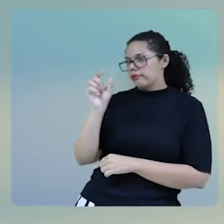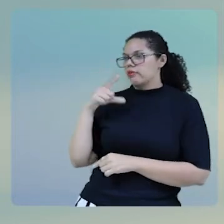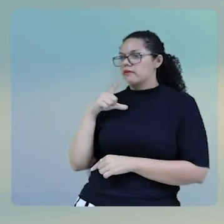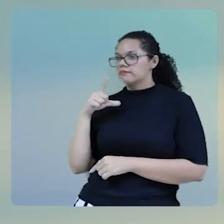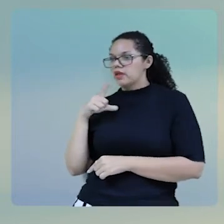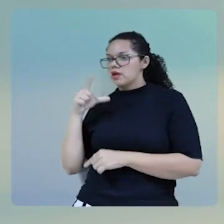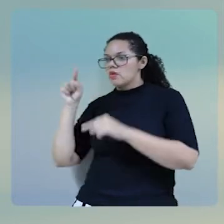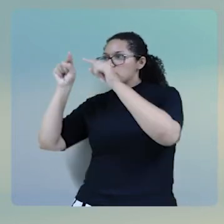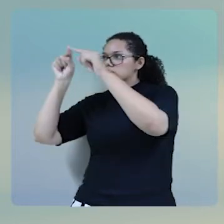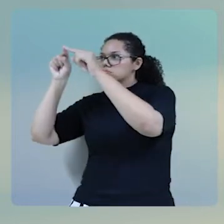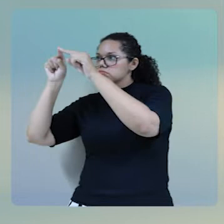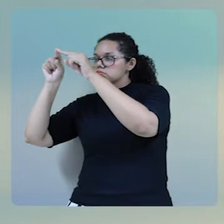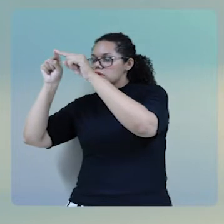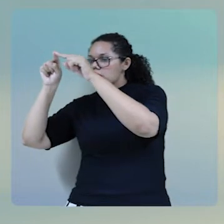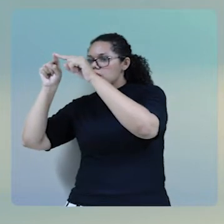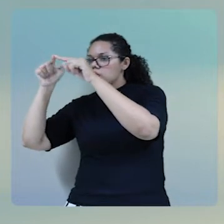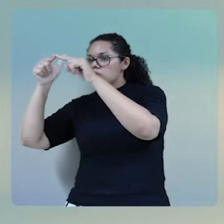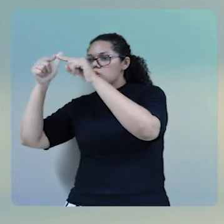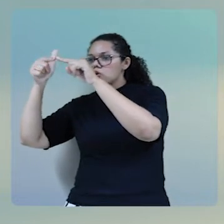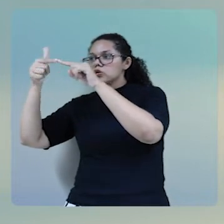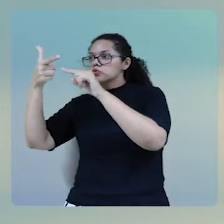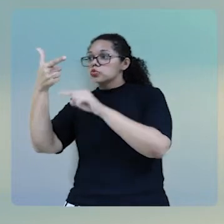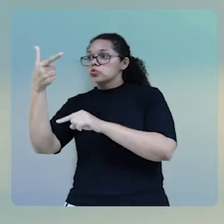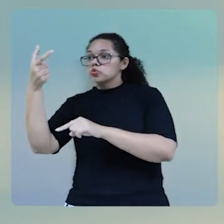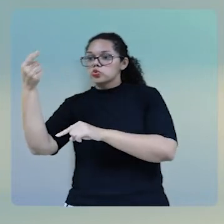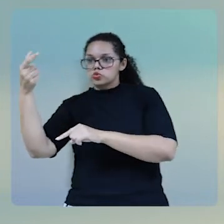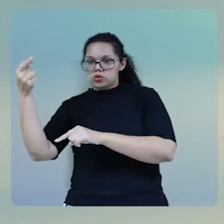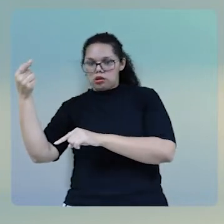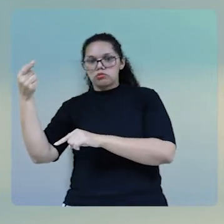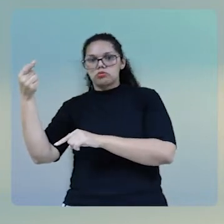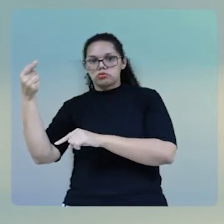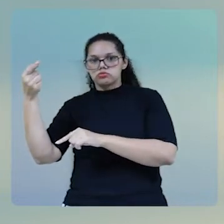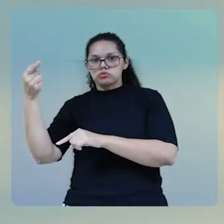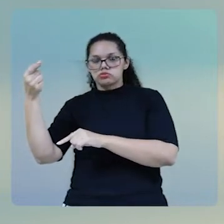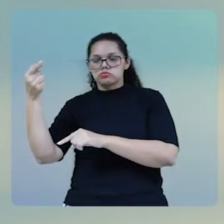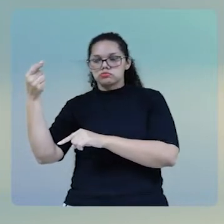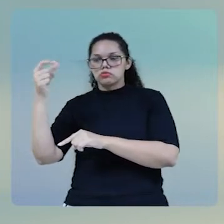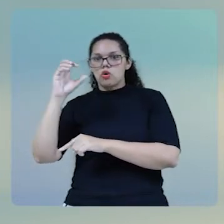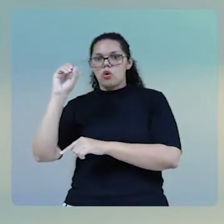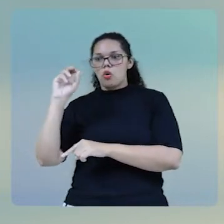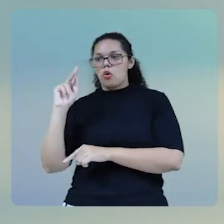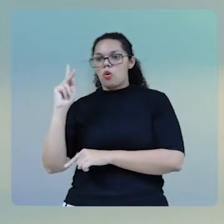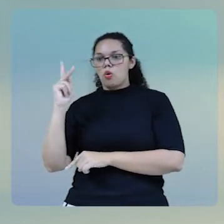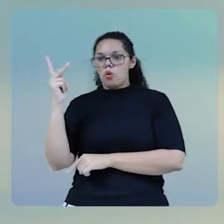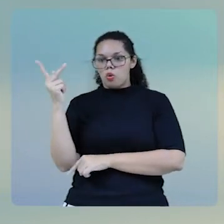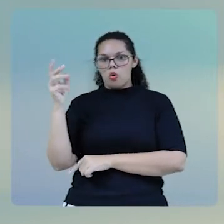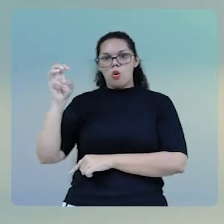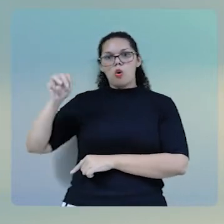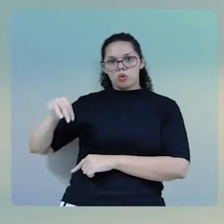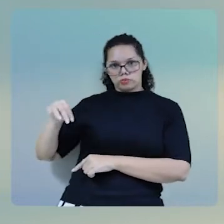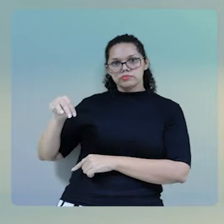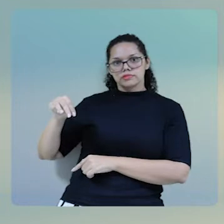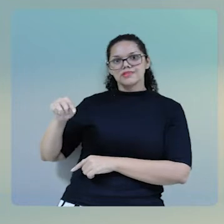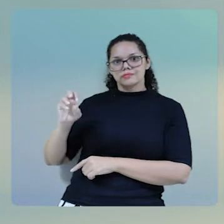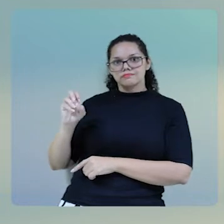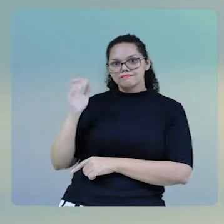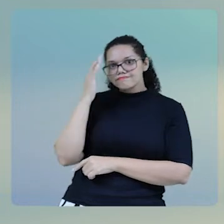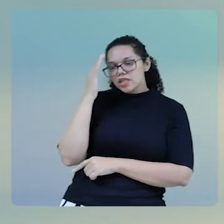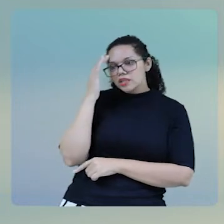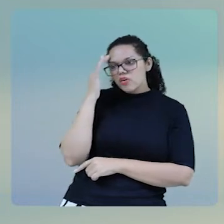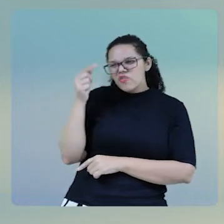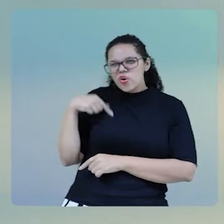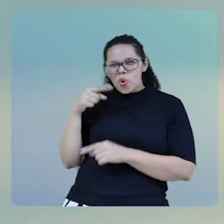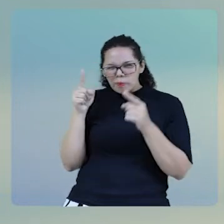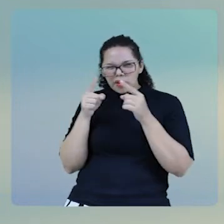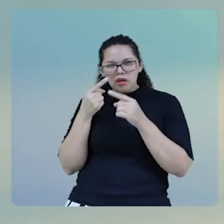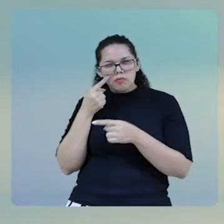tivesse fechado, pessoal, um de 200 ohms, tá? A resistência que tem aqui dentro vai ser 200 ohms, tá? Ficou aqui pequenininho, mas